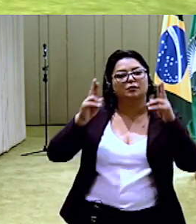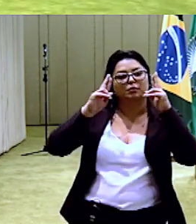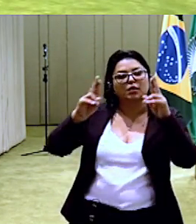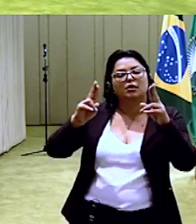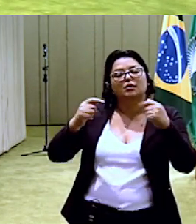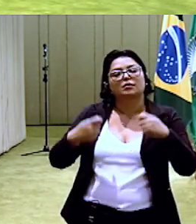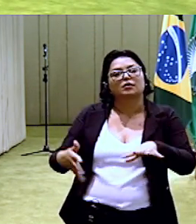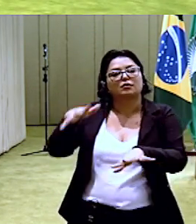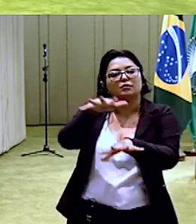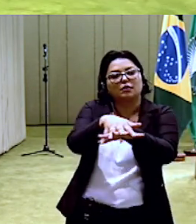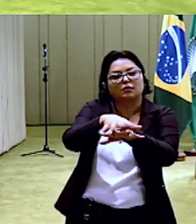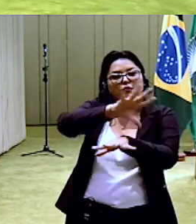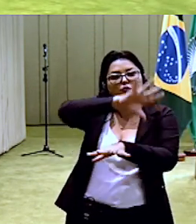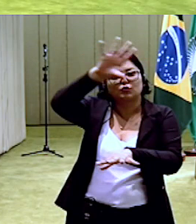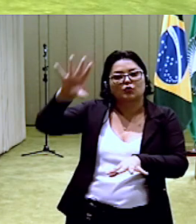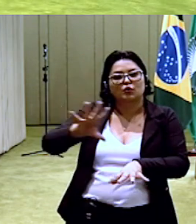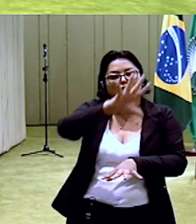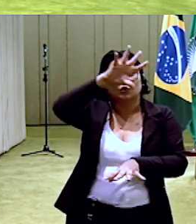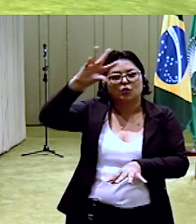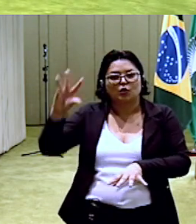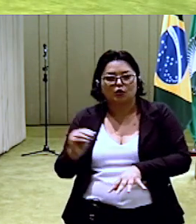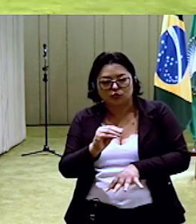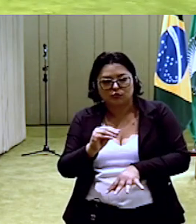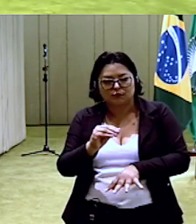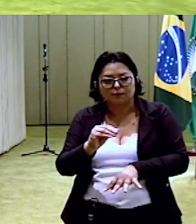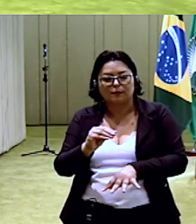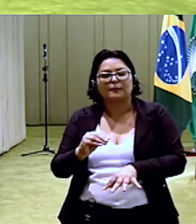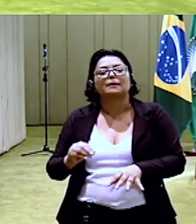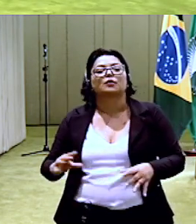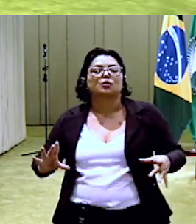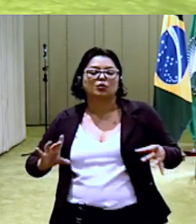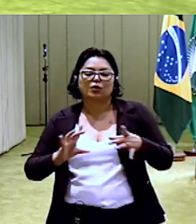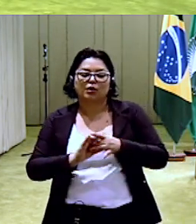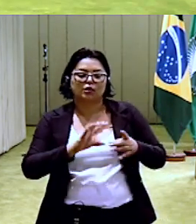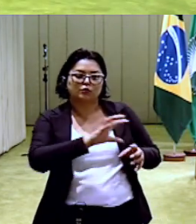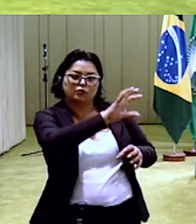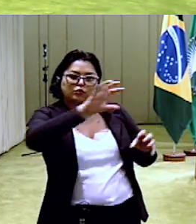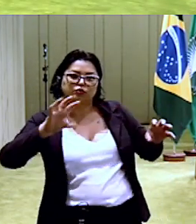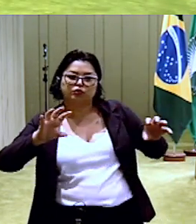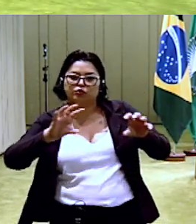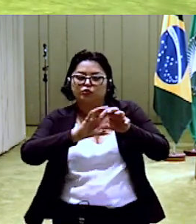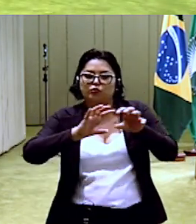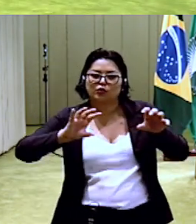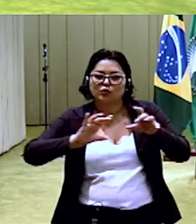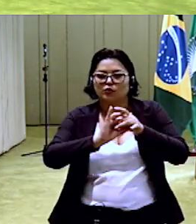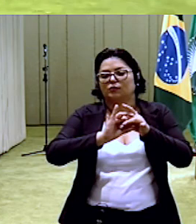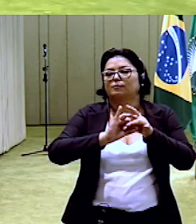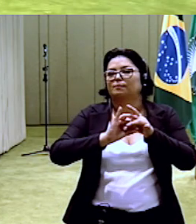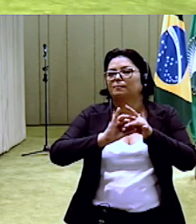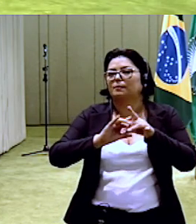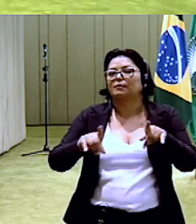maior integração do continente. Integração do continente através das regiões, mas também integração do continente no